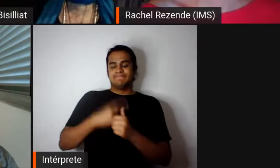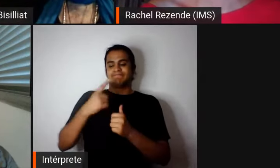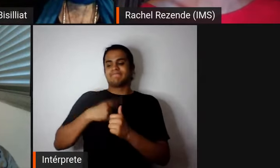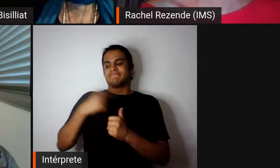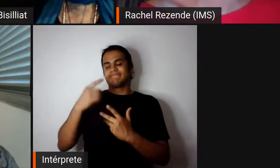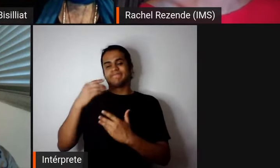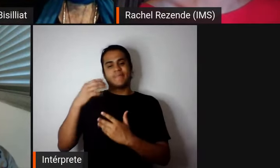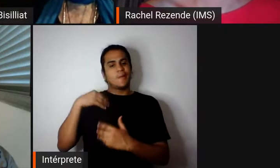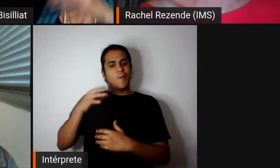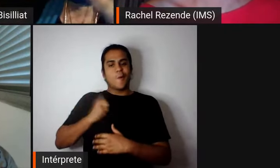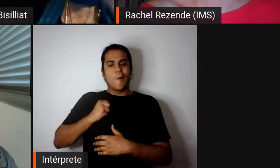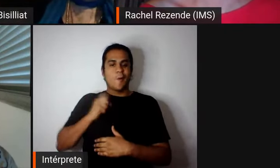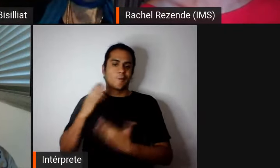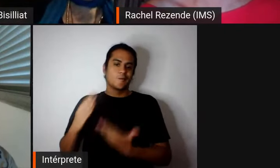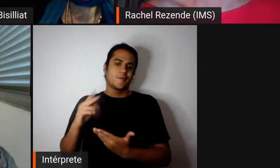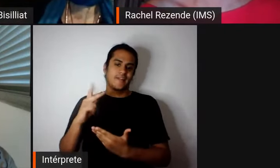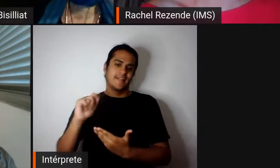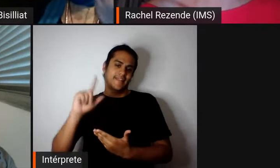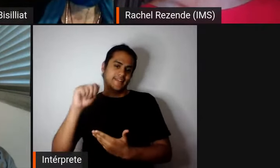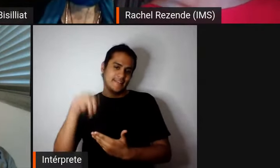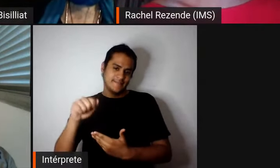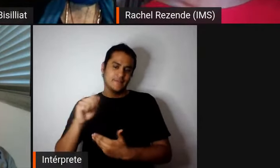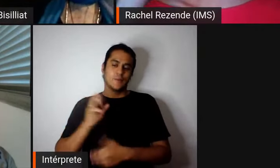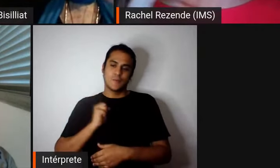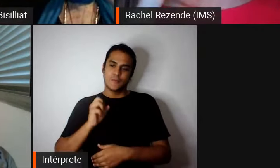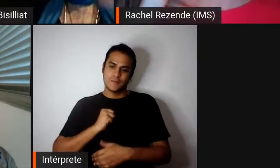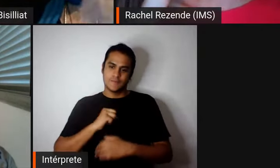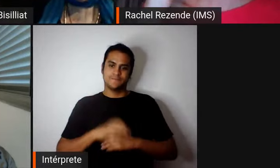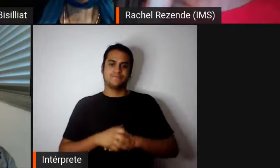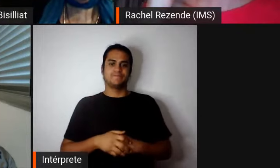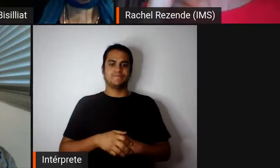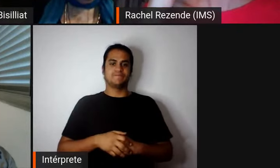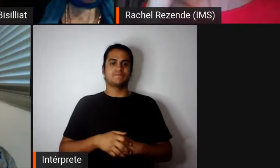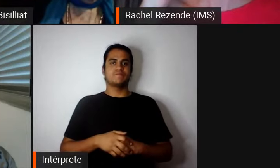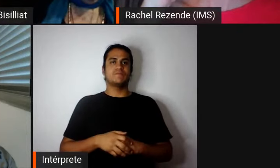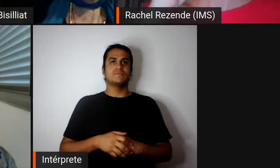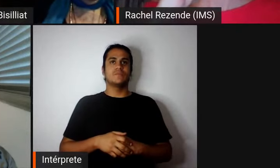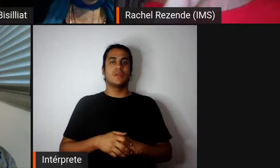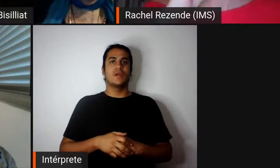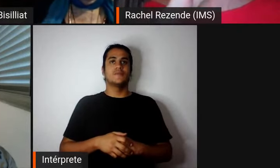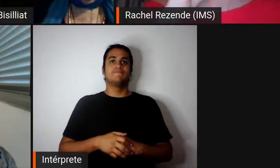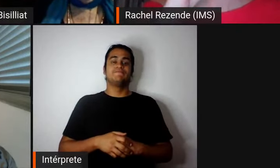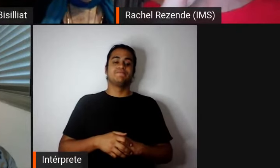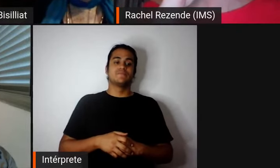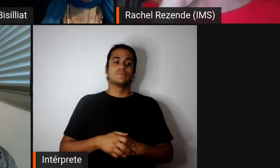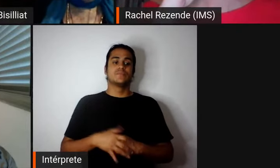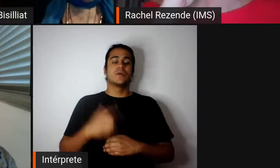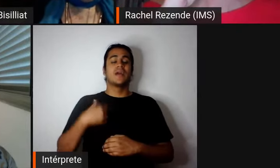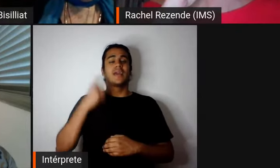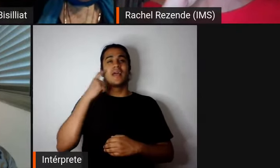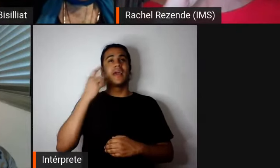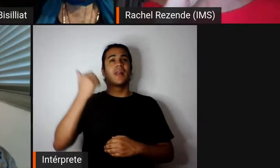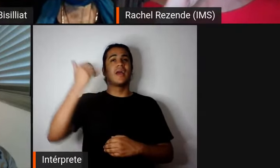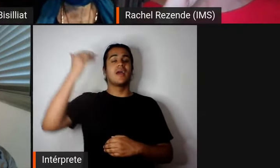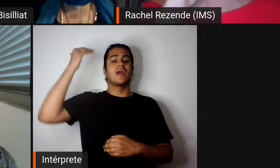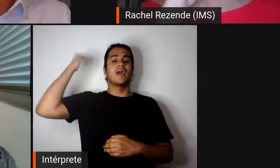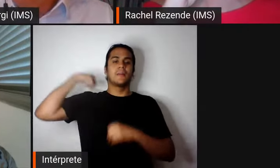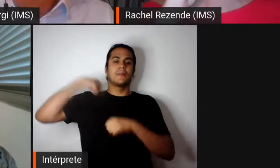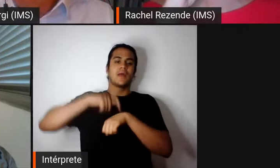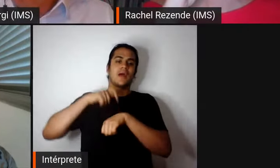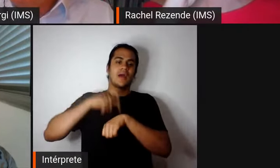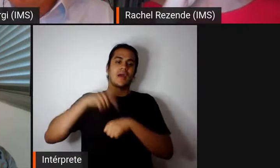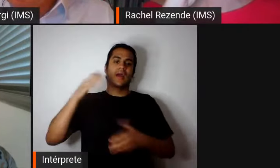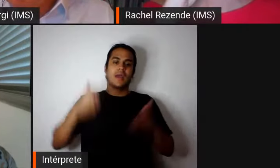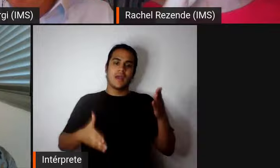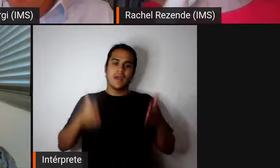Isso... O que é quando a gente revê hoje para aquela época, foi